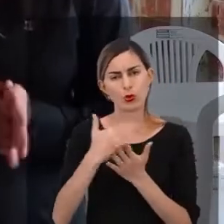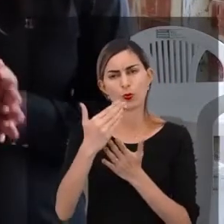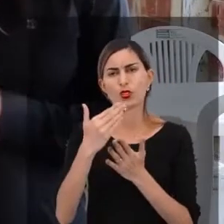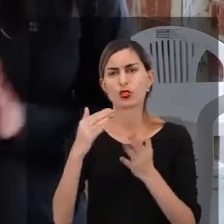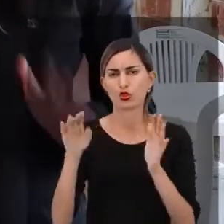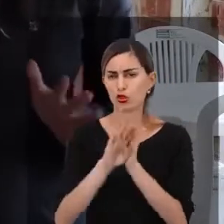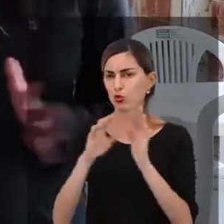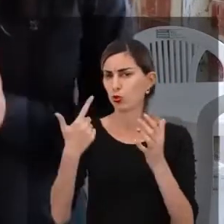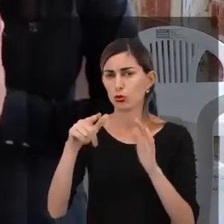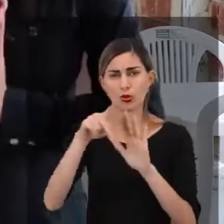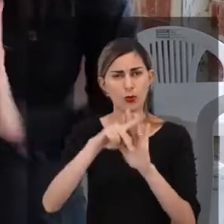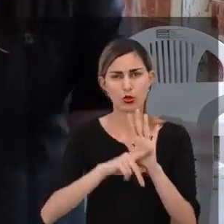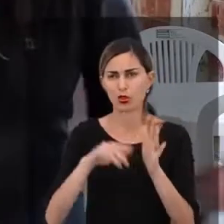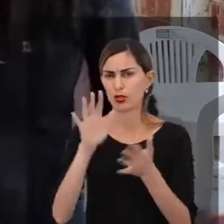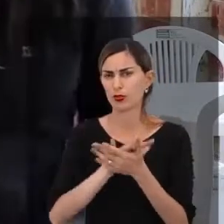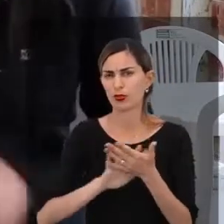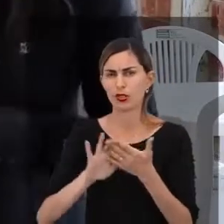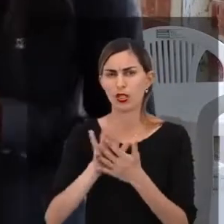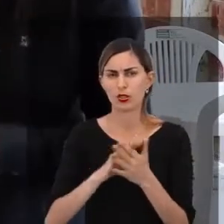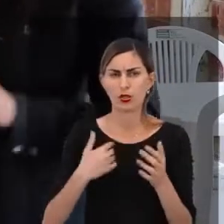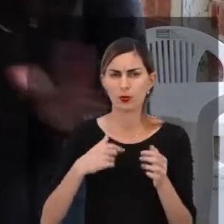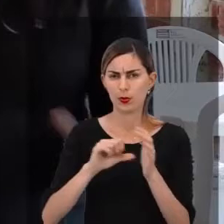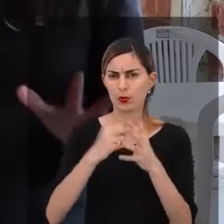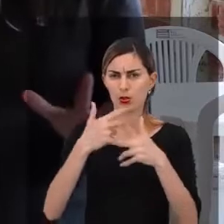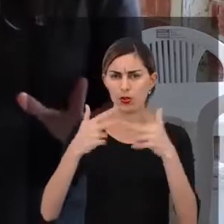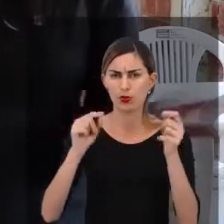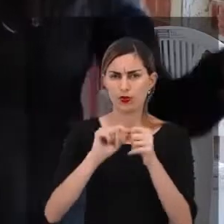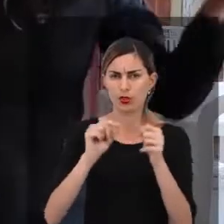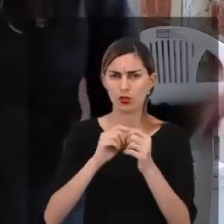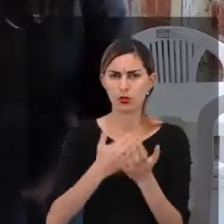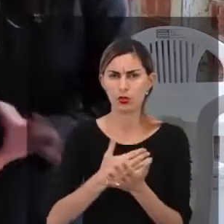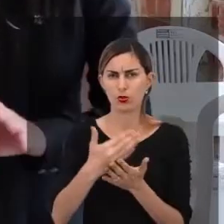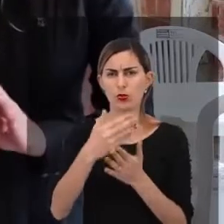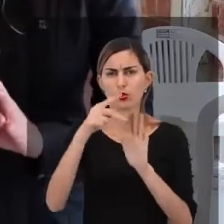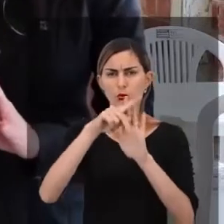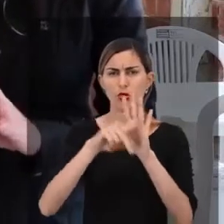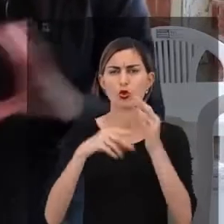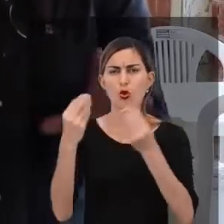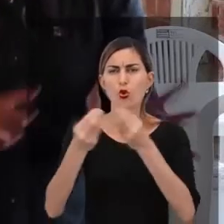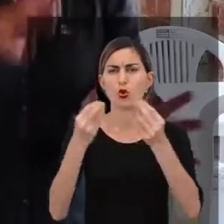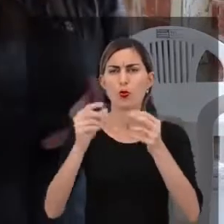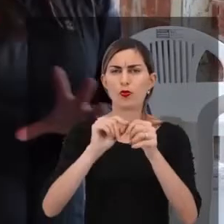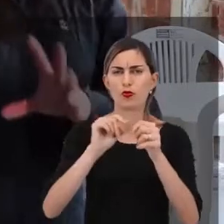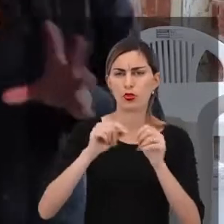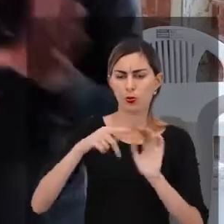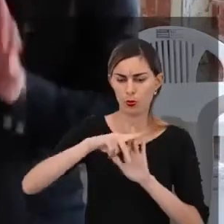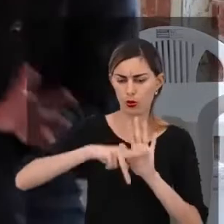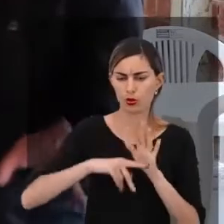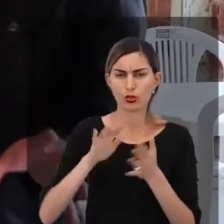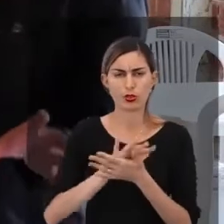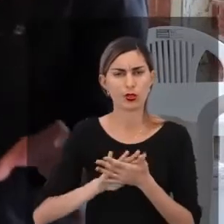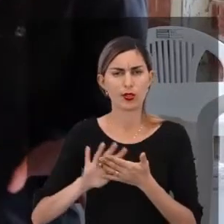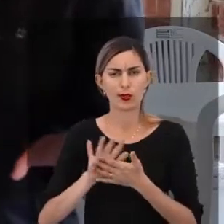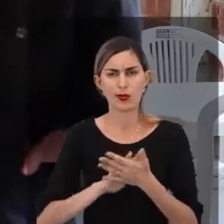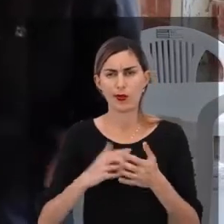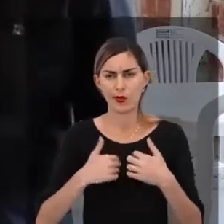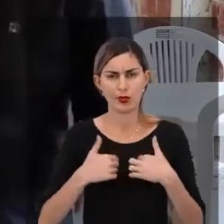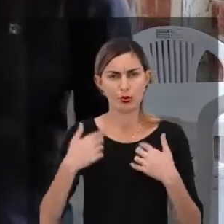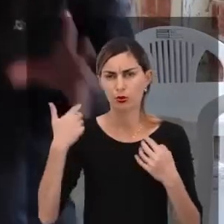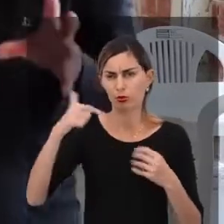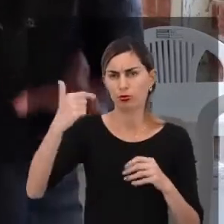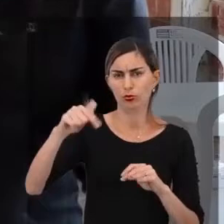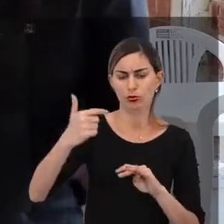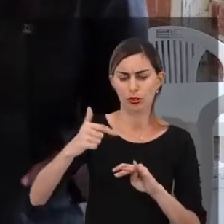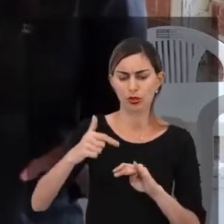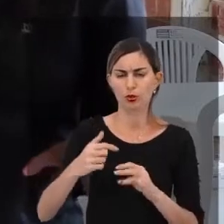exatamente. No início, quando eu cheguei, não tinha projeto nenhum aqui. Primeira coisa que eu fiz foi iniciar os projetos. Porque como é que eu vou executar uma coisa se eu não projetei?